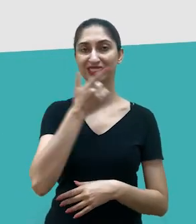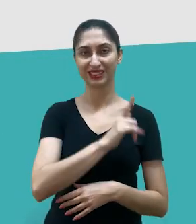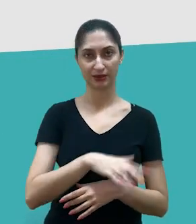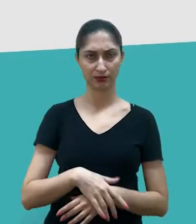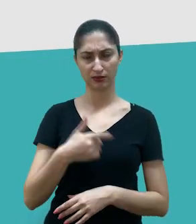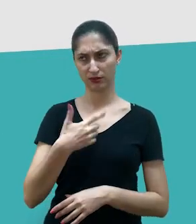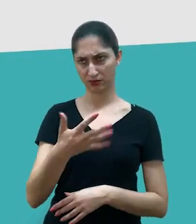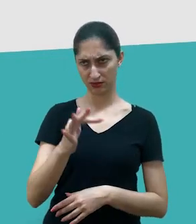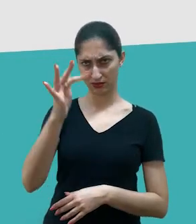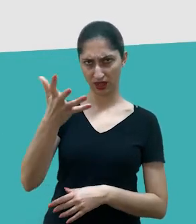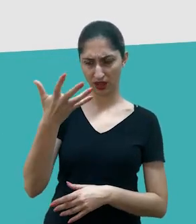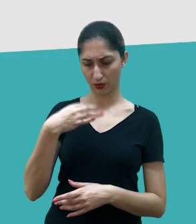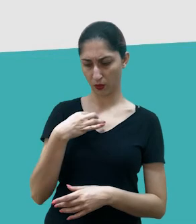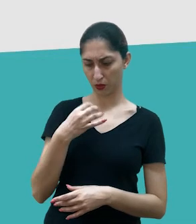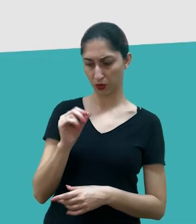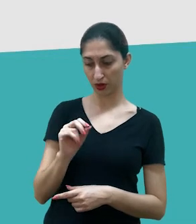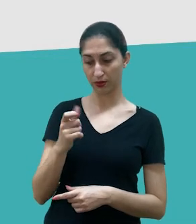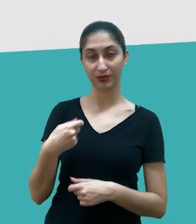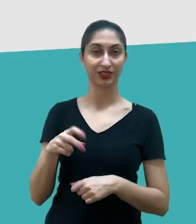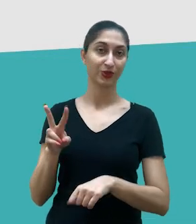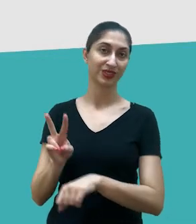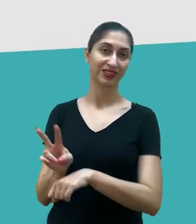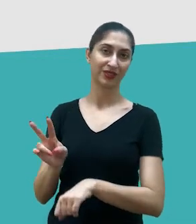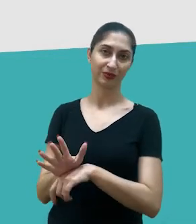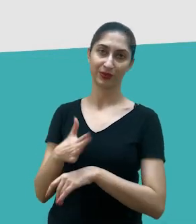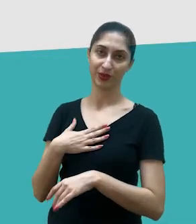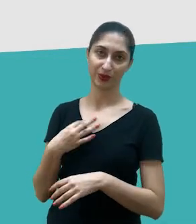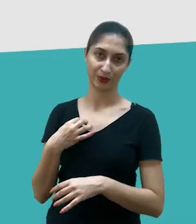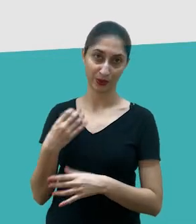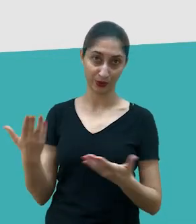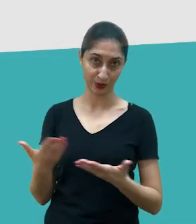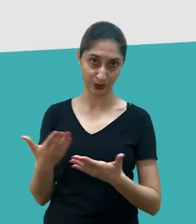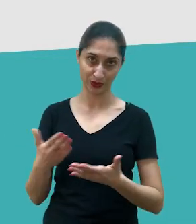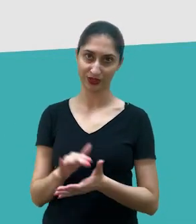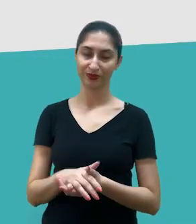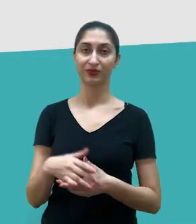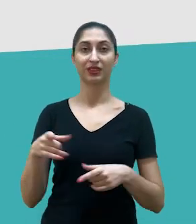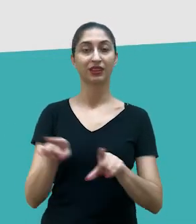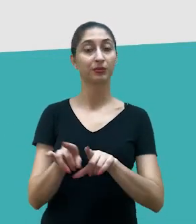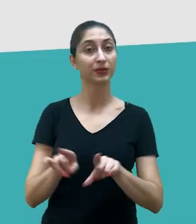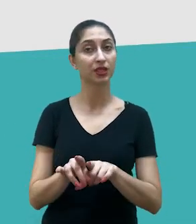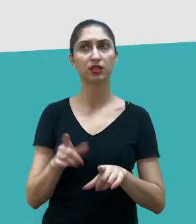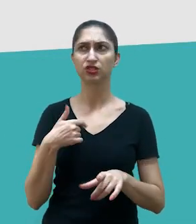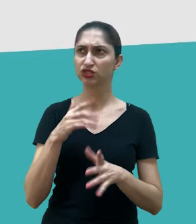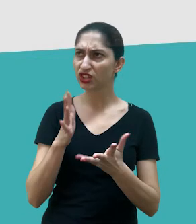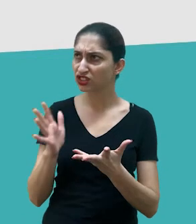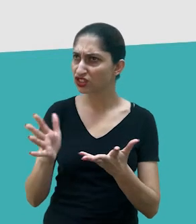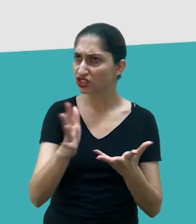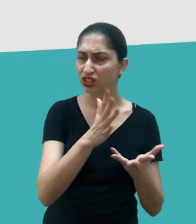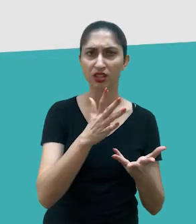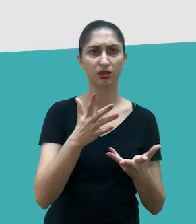vestir amanhã. Eu já começo hoje conservando as minhas roupas. Cultivar, então eu já tenho tanto. Por que eu